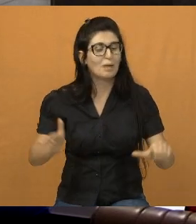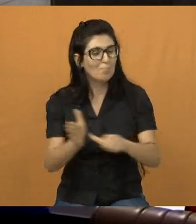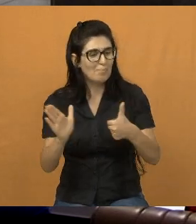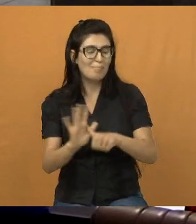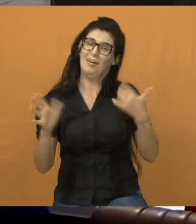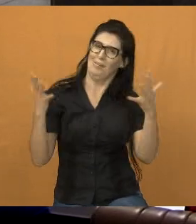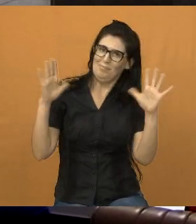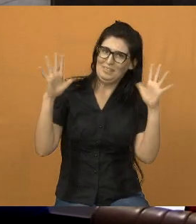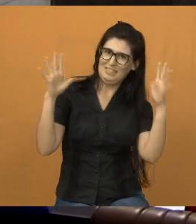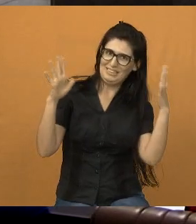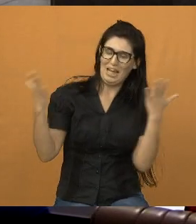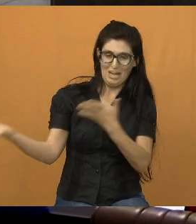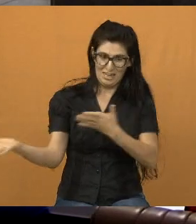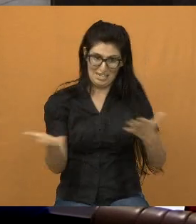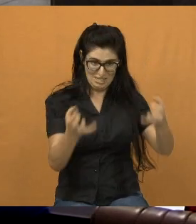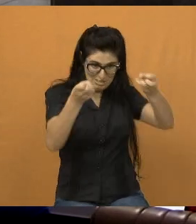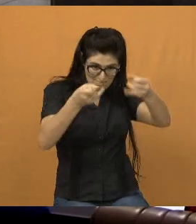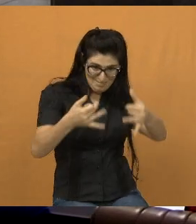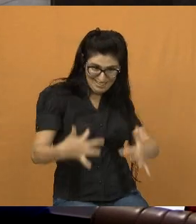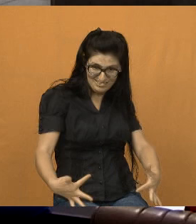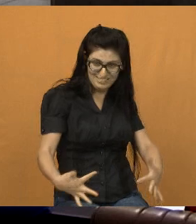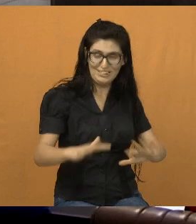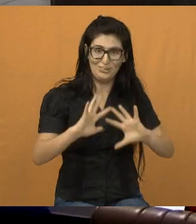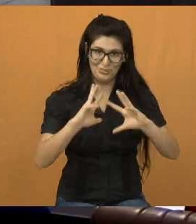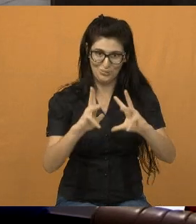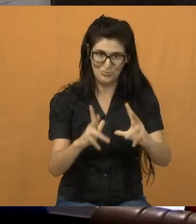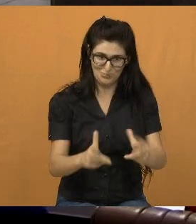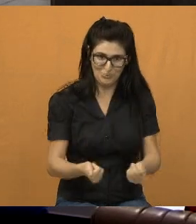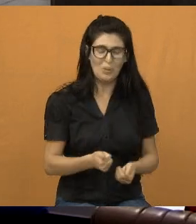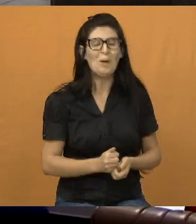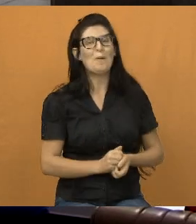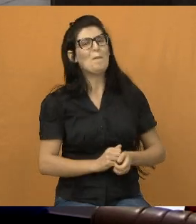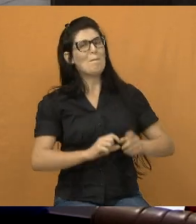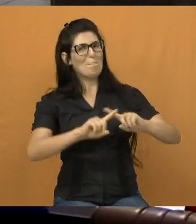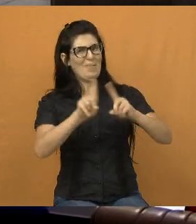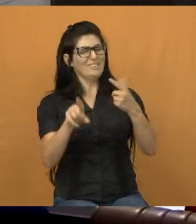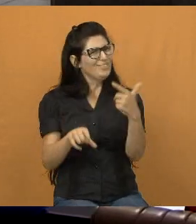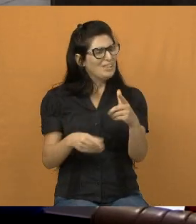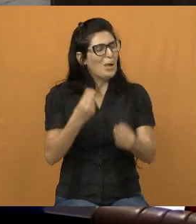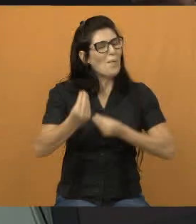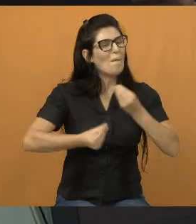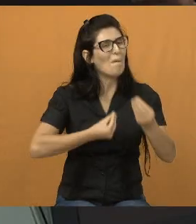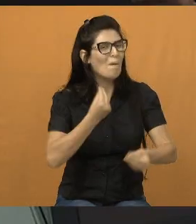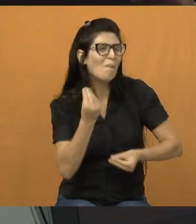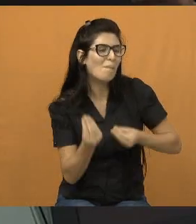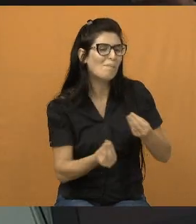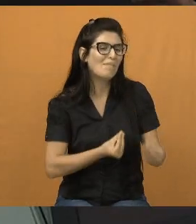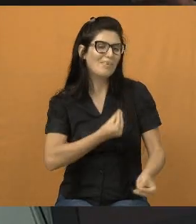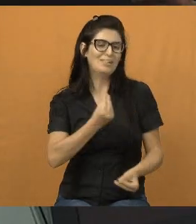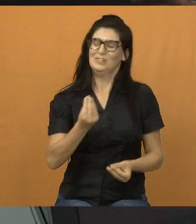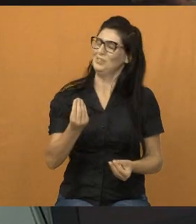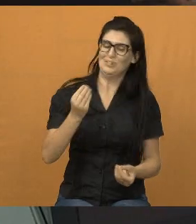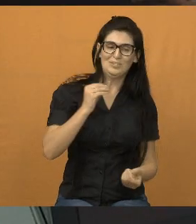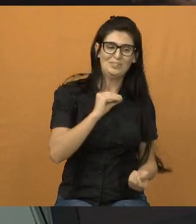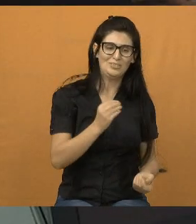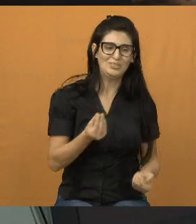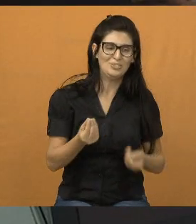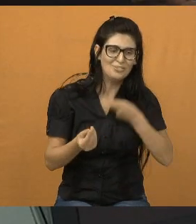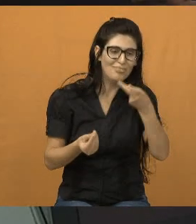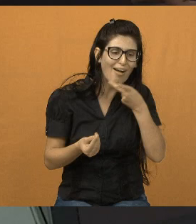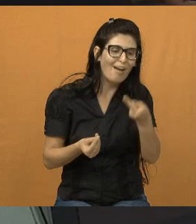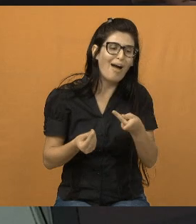parabenizar pela apresentação, pela explicação, mas não tem como não deixar de representar aqui a população e